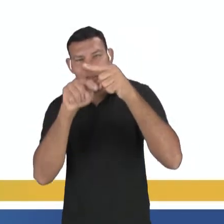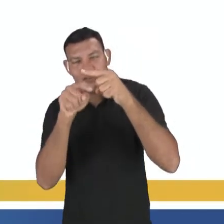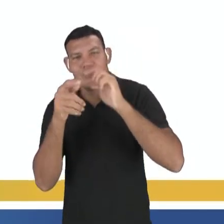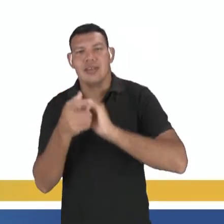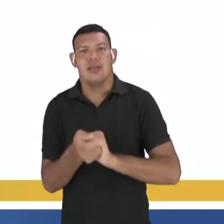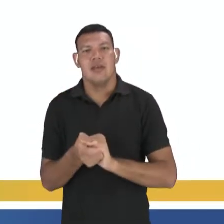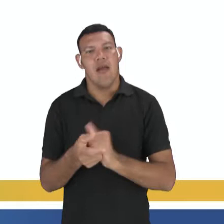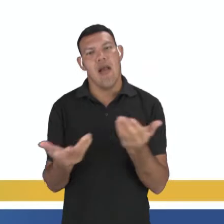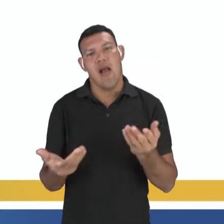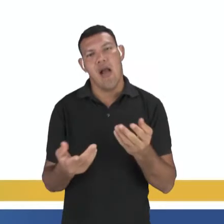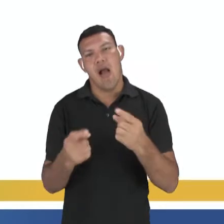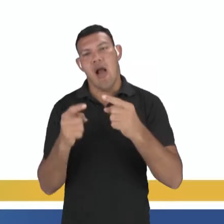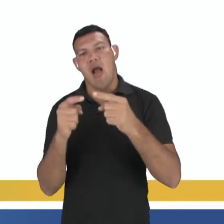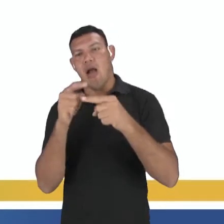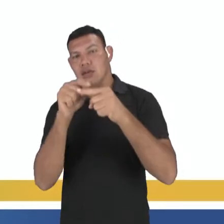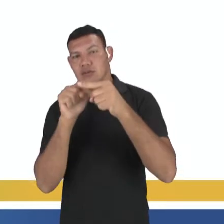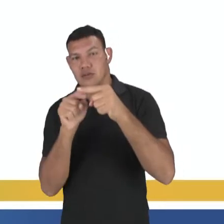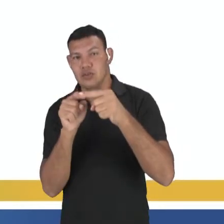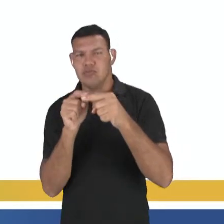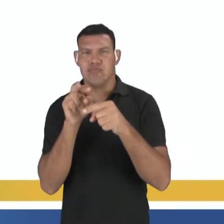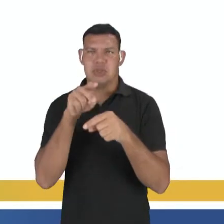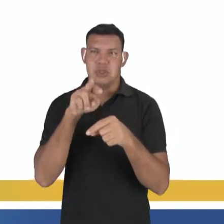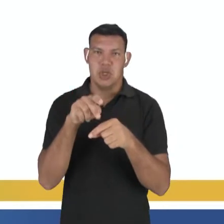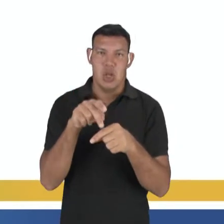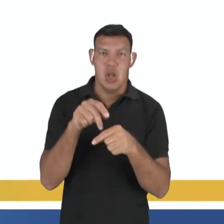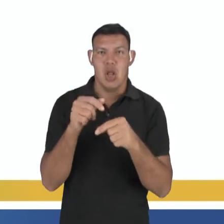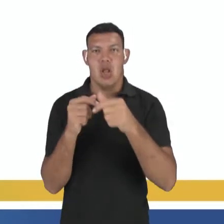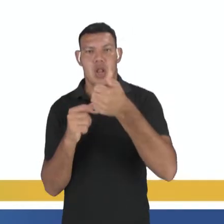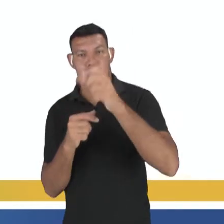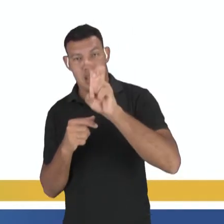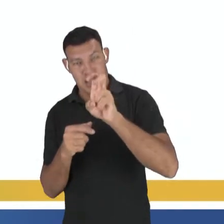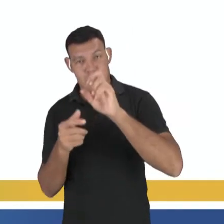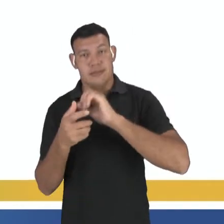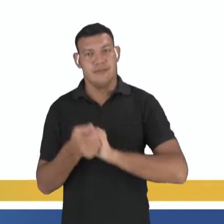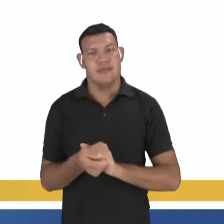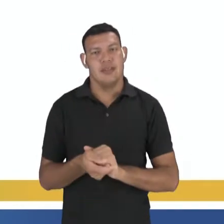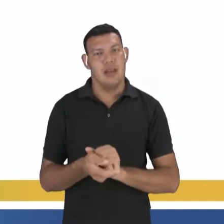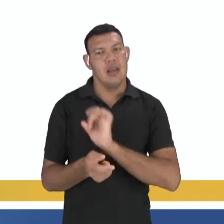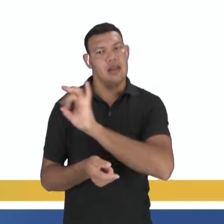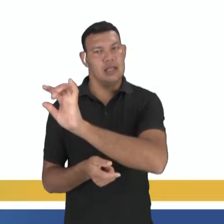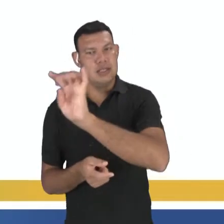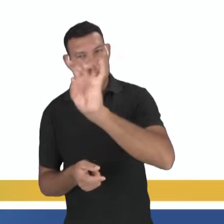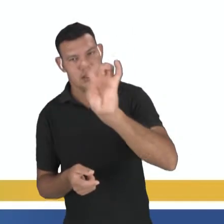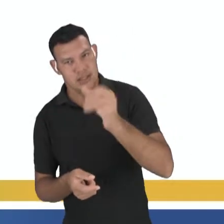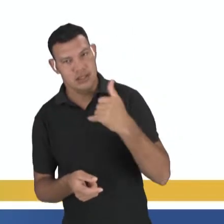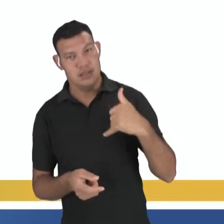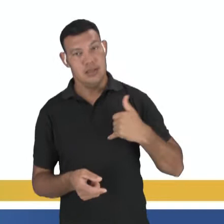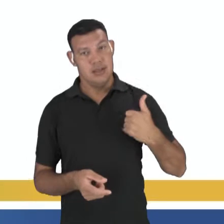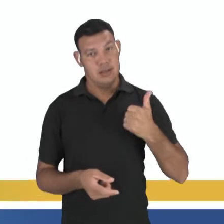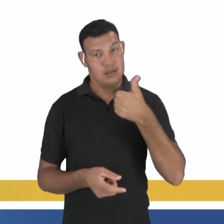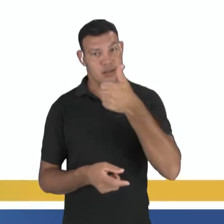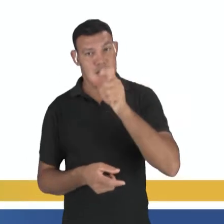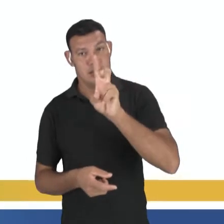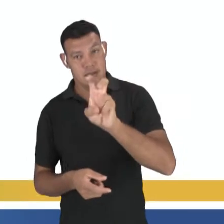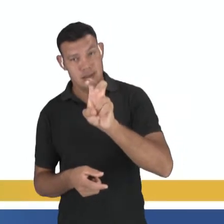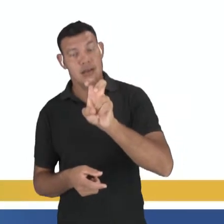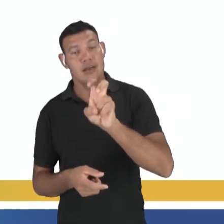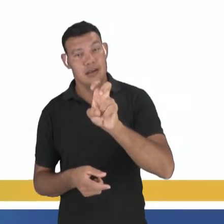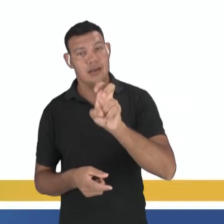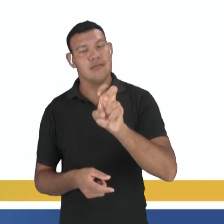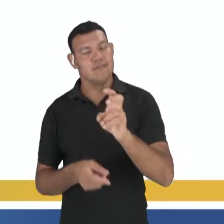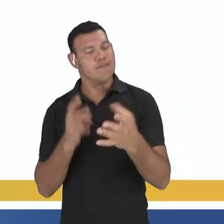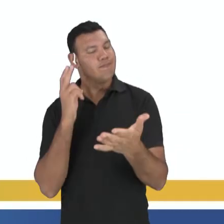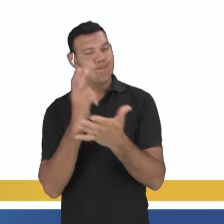seja, em média, cada amigo tem 15 anos. Veja, se cada um deles tivesse 15 anos, o que ia acontecer? A soma